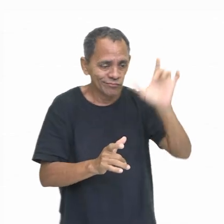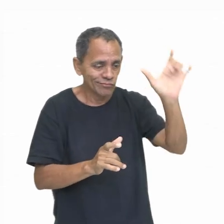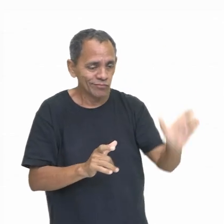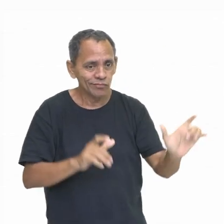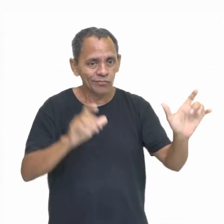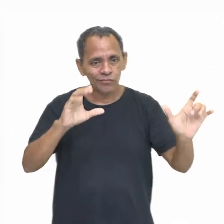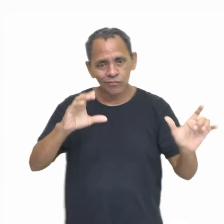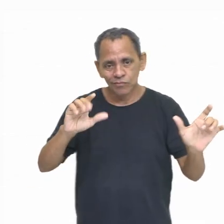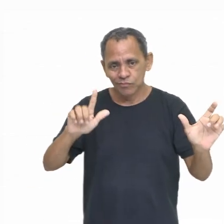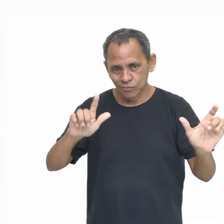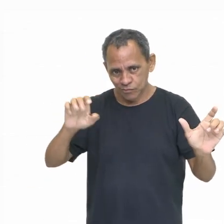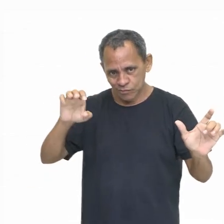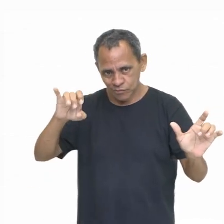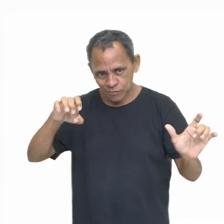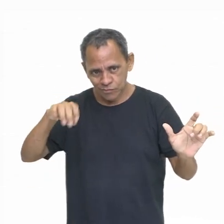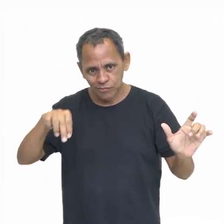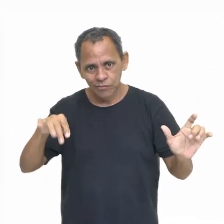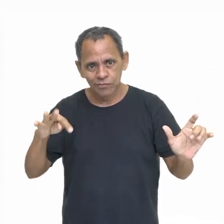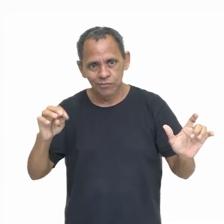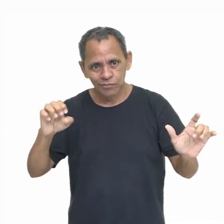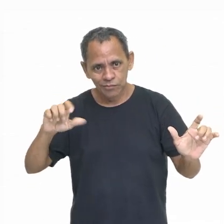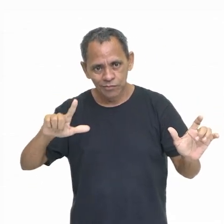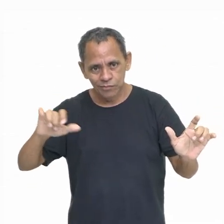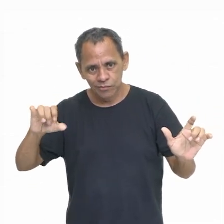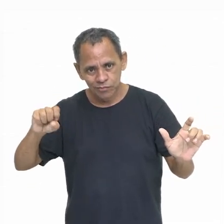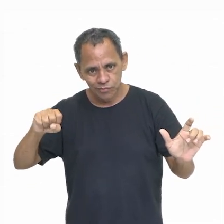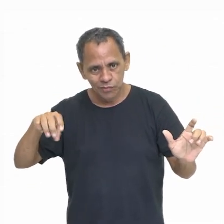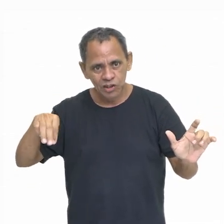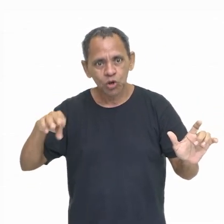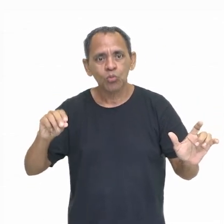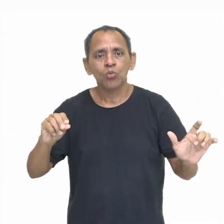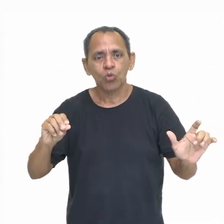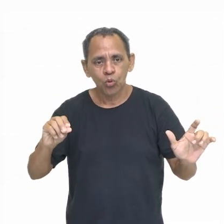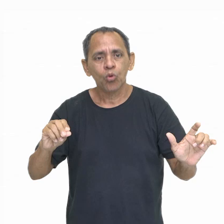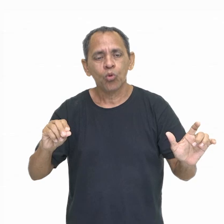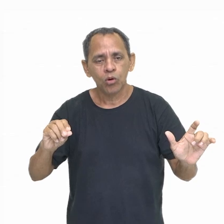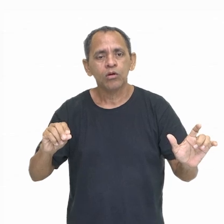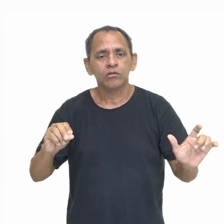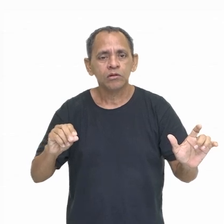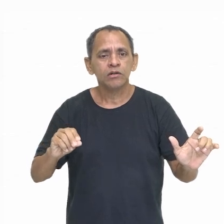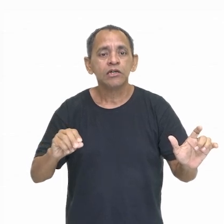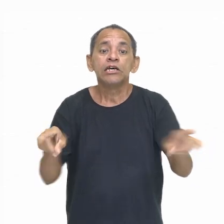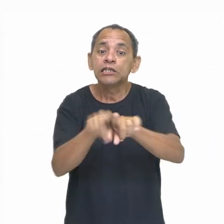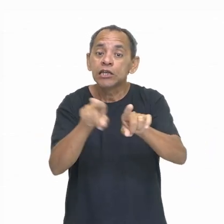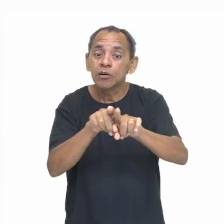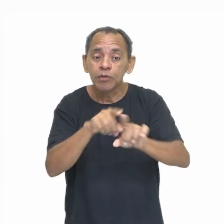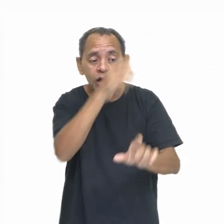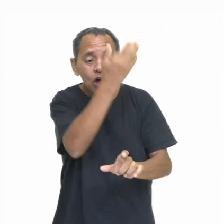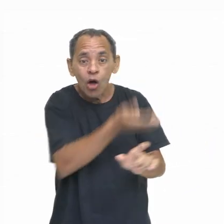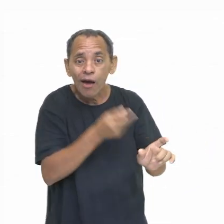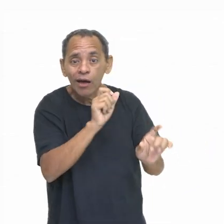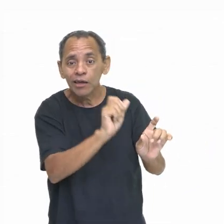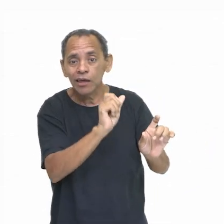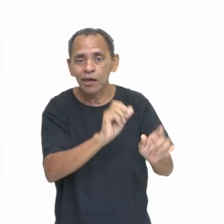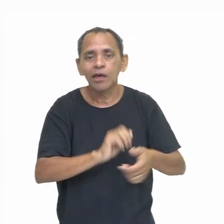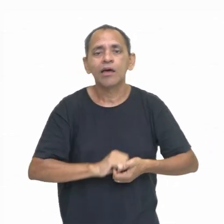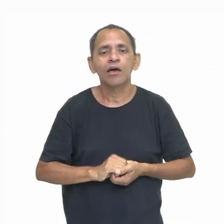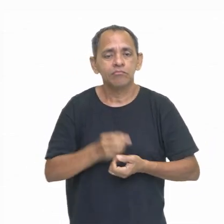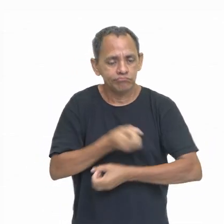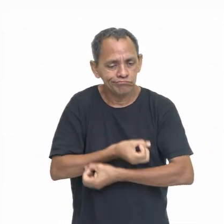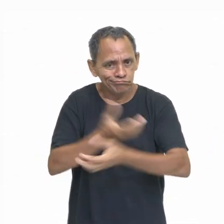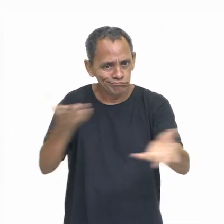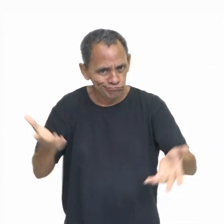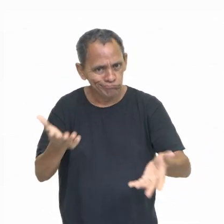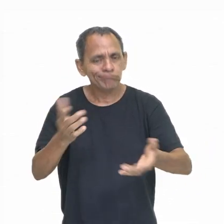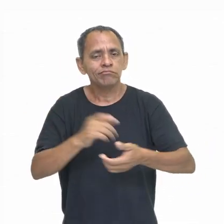redes clientelistas que conectam políticos, intermediários e eleitores permite a distribuição de benefícios